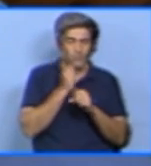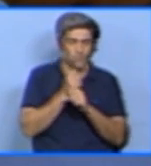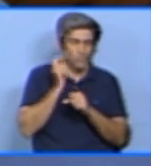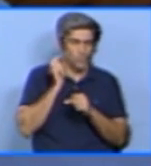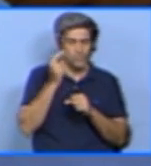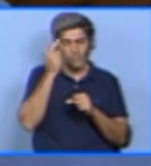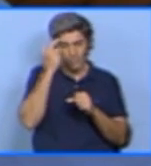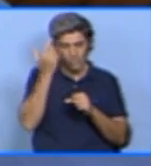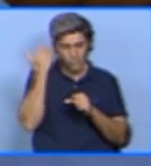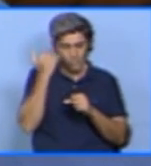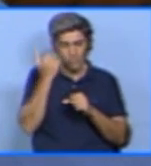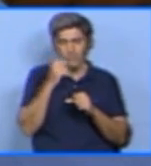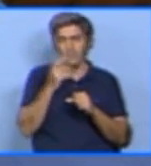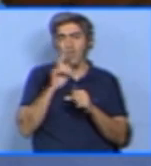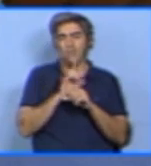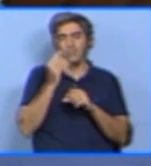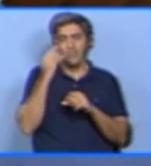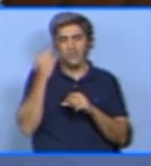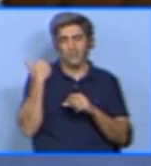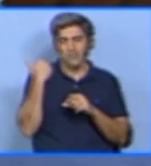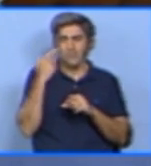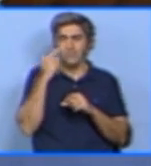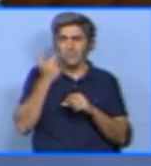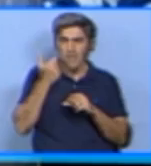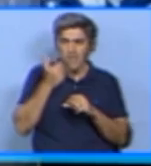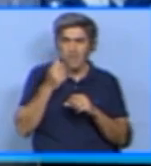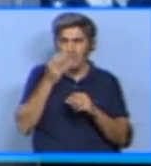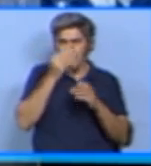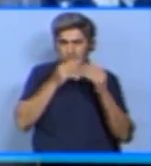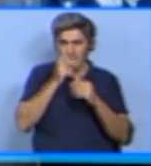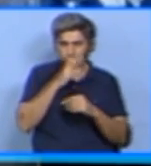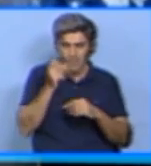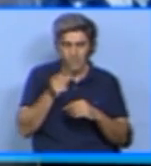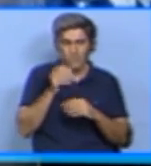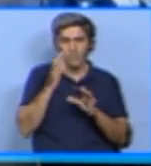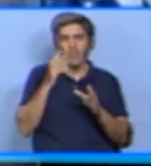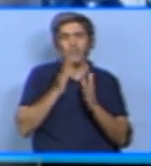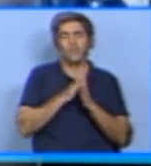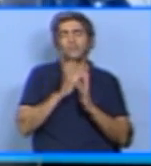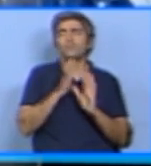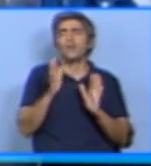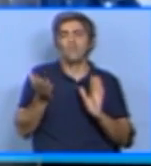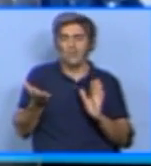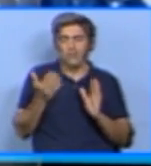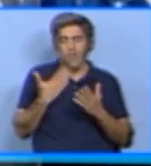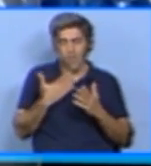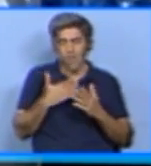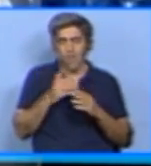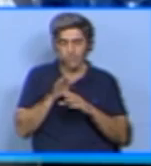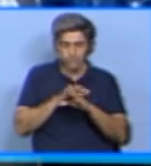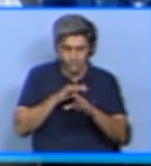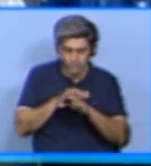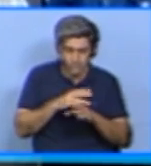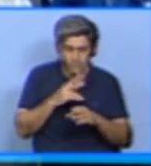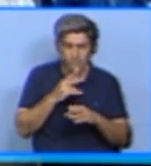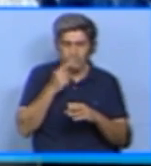consciente, alertando-nos, chamando-nos ao bem e a aprender com os erros. E, portanto, onde é que Deus estava? E está agora a consolar as vítimas e